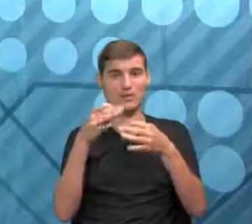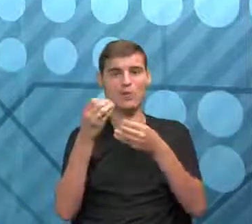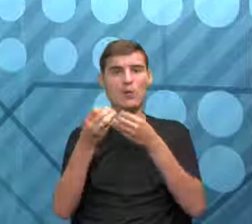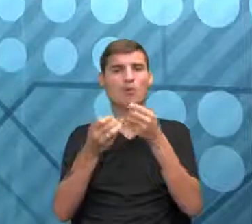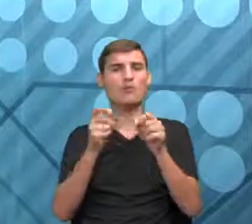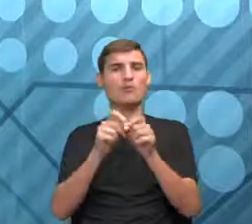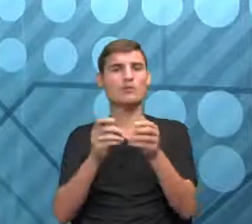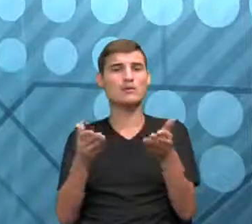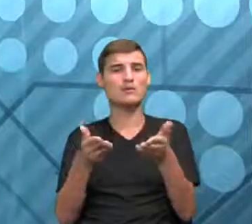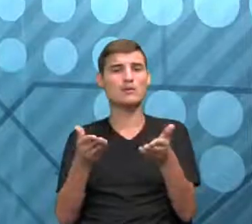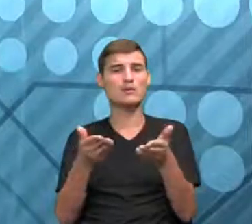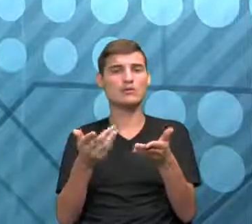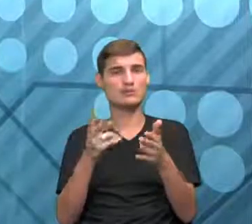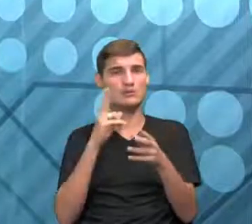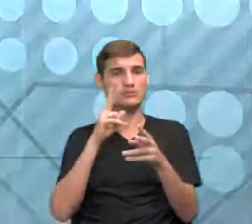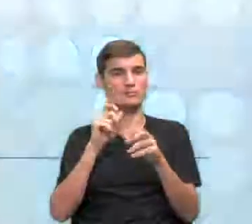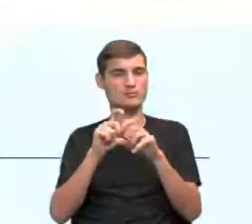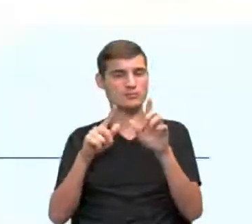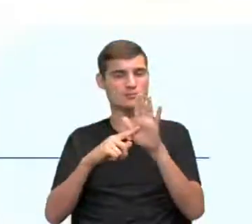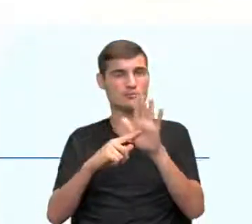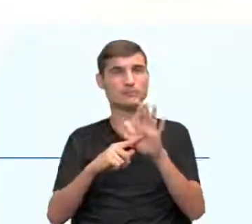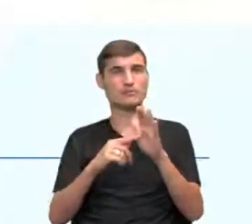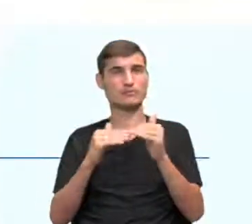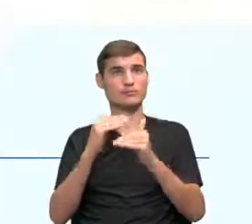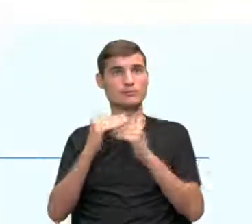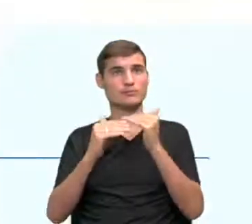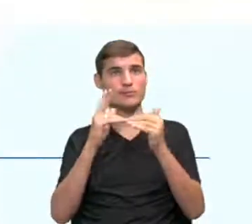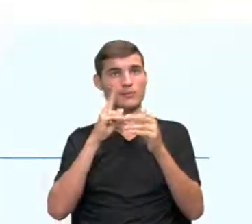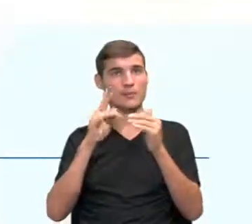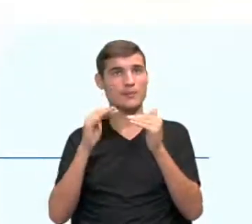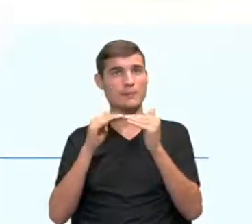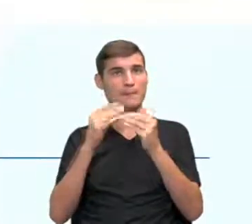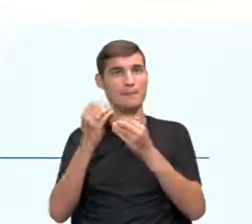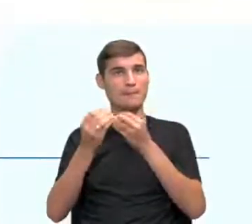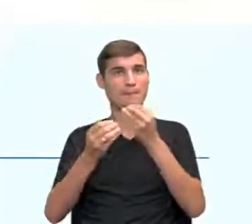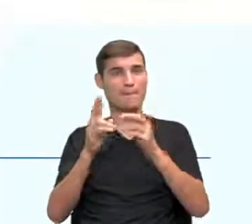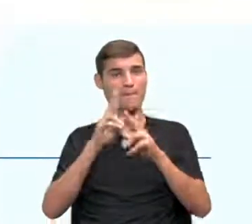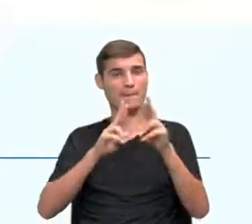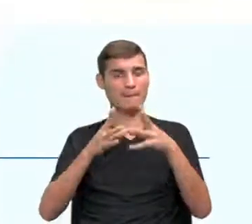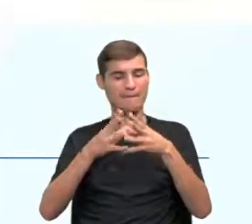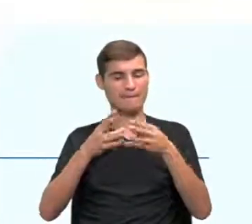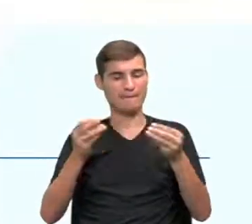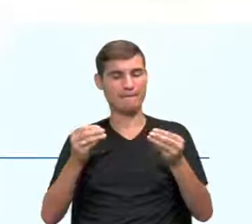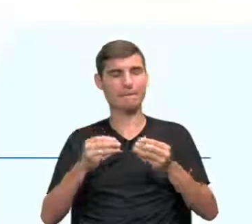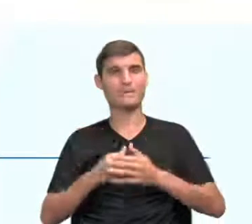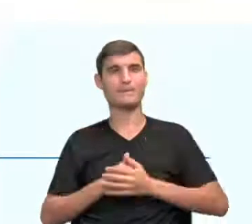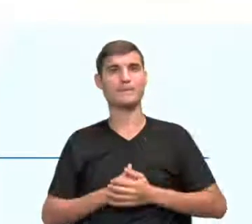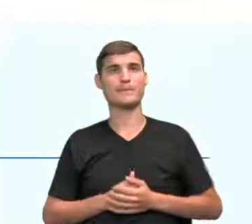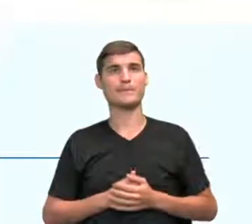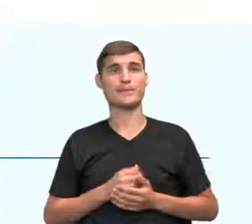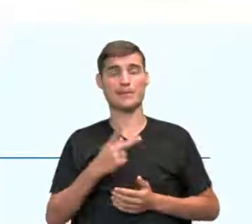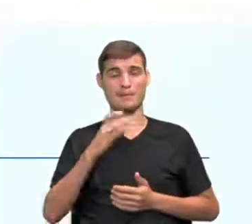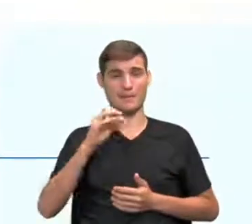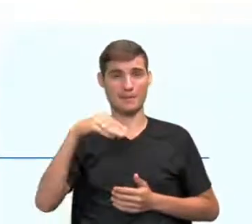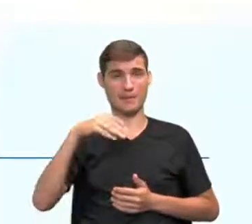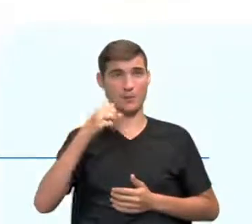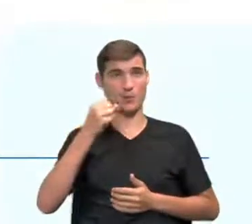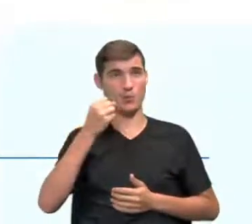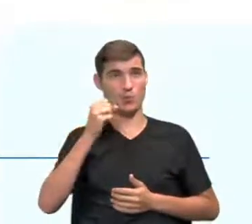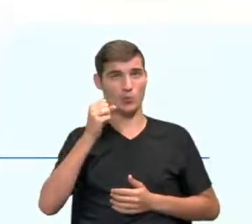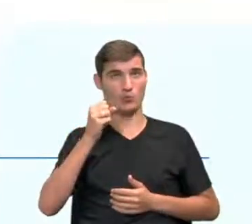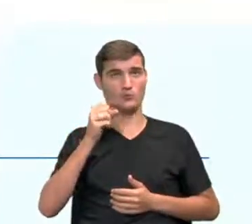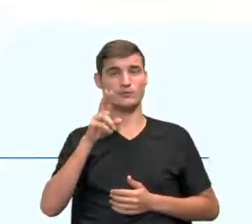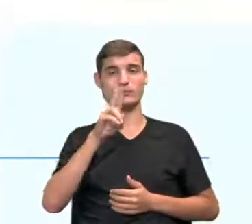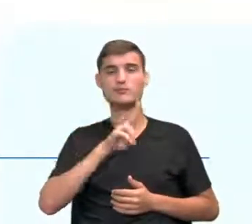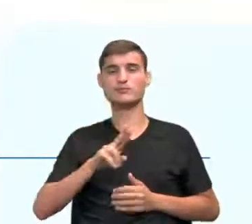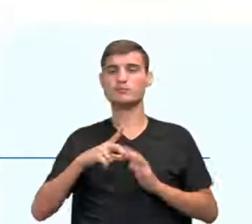proceder? Observando aqui no slide, vamos então a essa resolução. O PCM8,